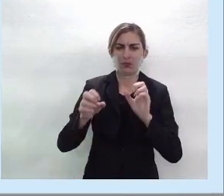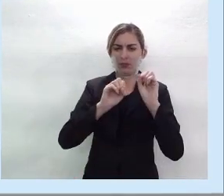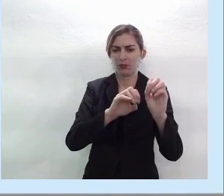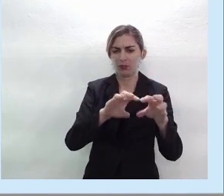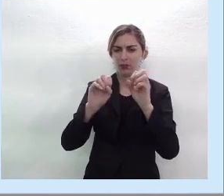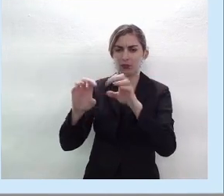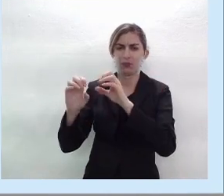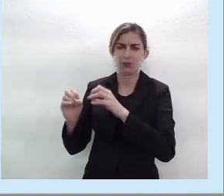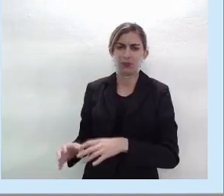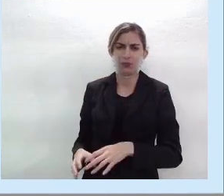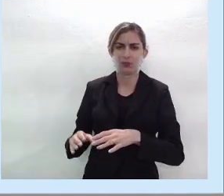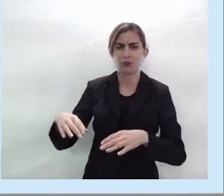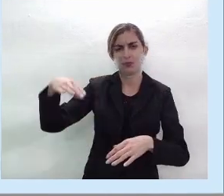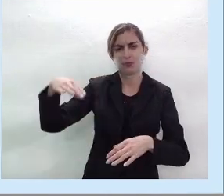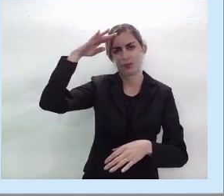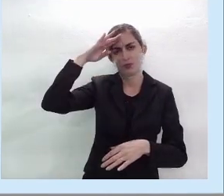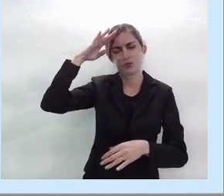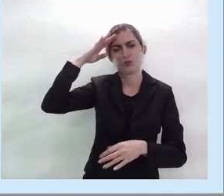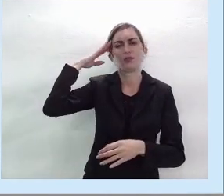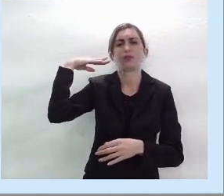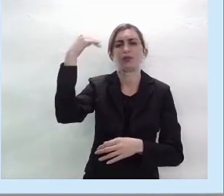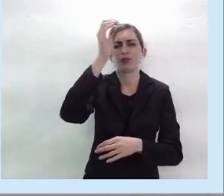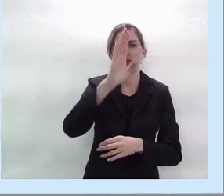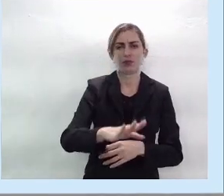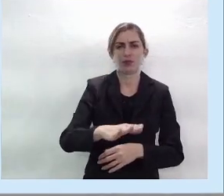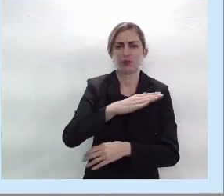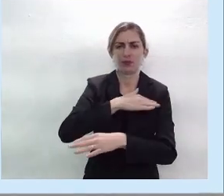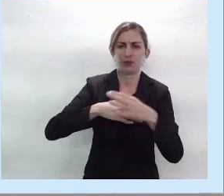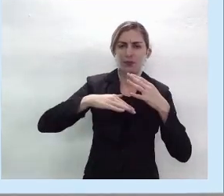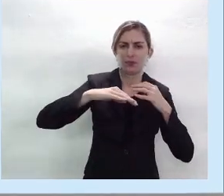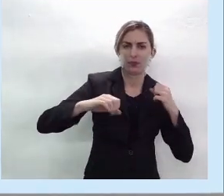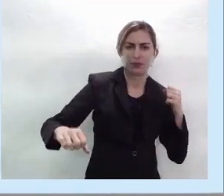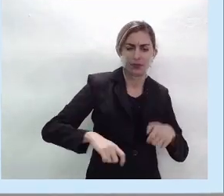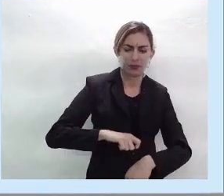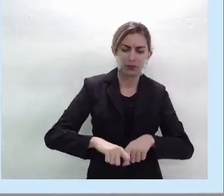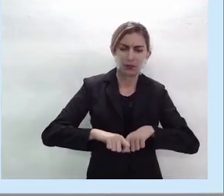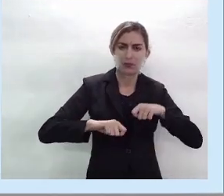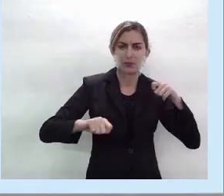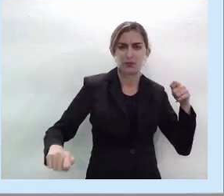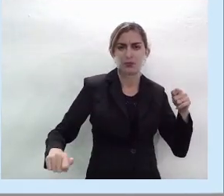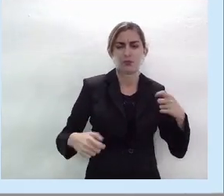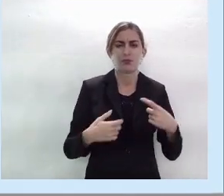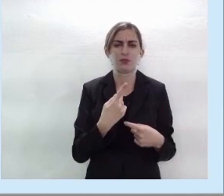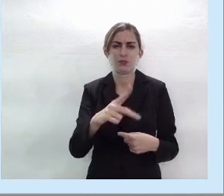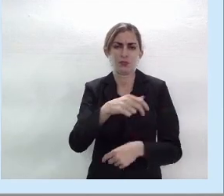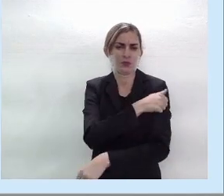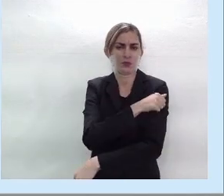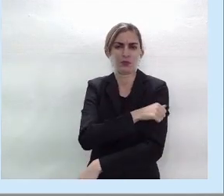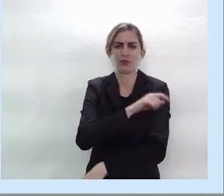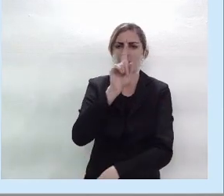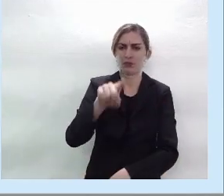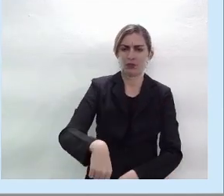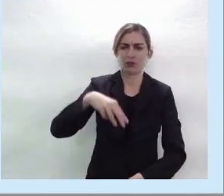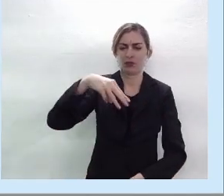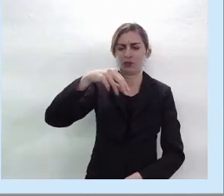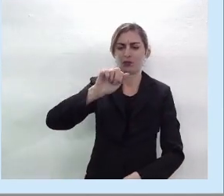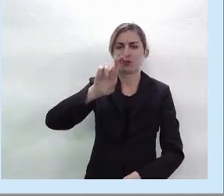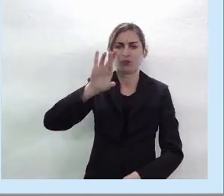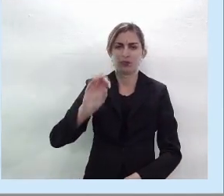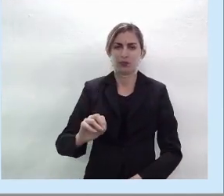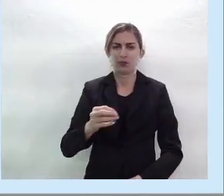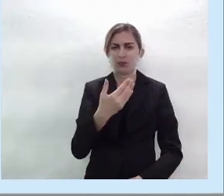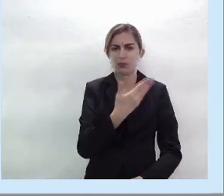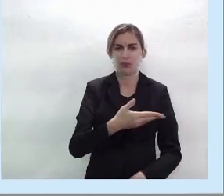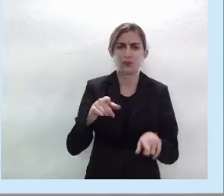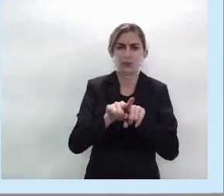Mercante, ensinando para os oficiais brasileiros a arte marcial do jiu-jitsu. E um de seus alunos seria o